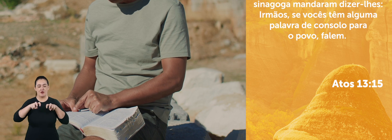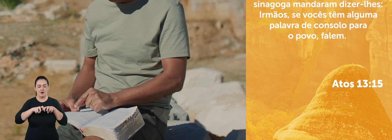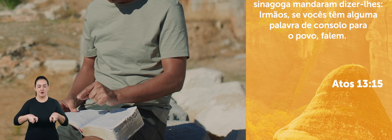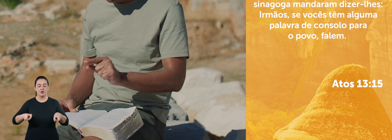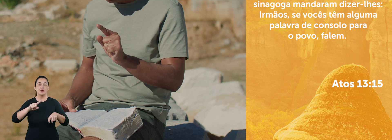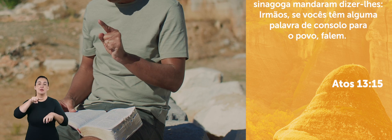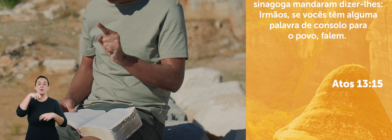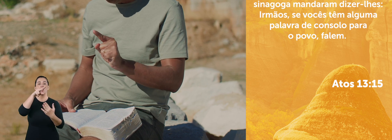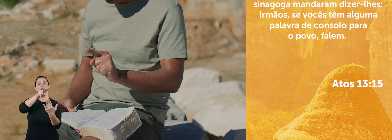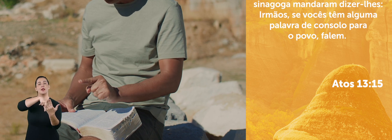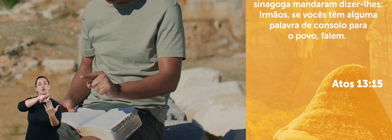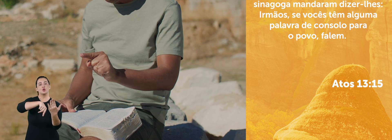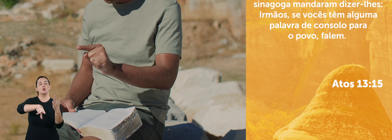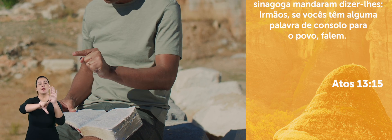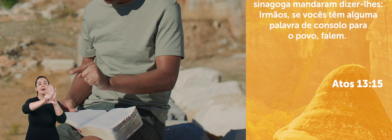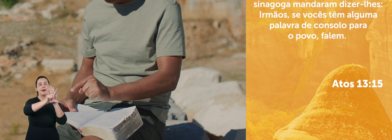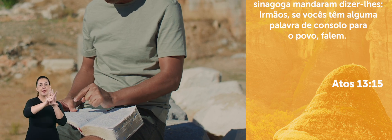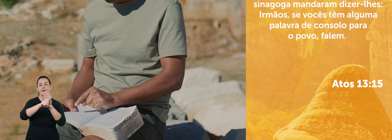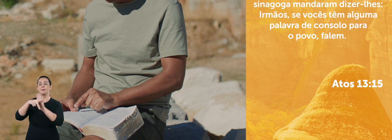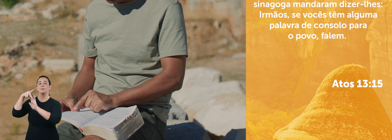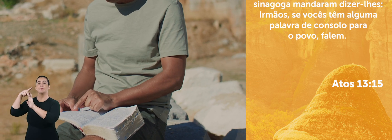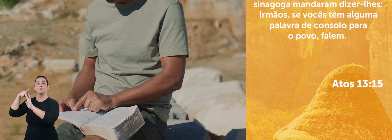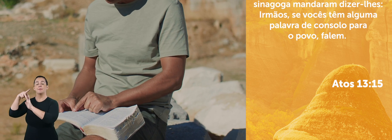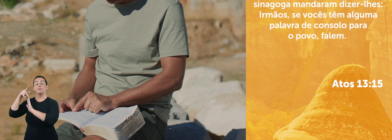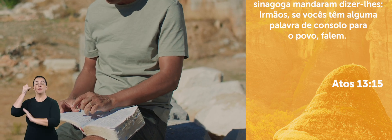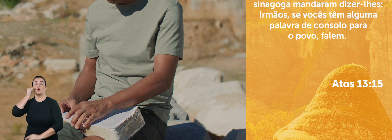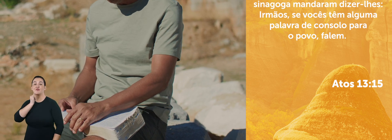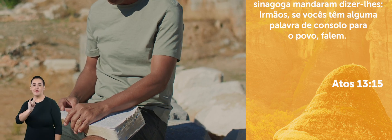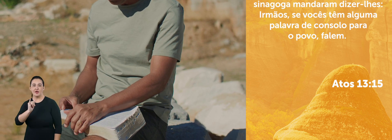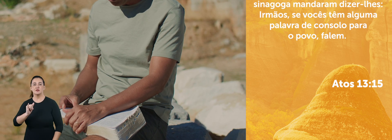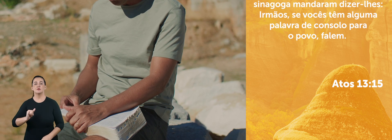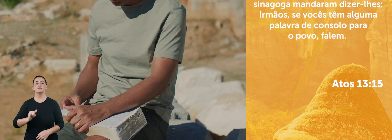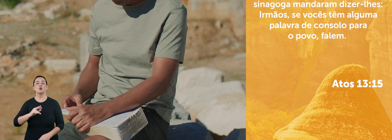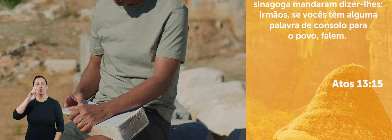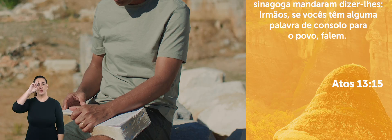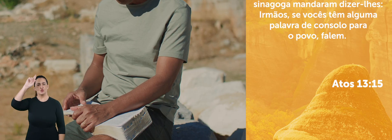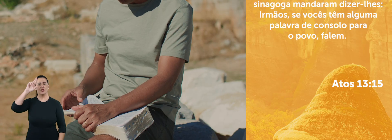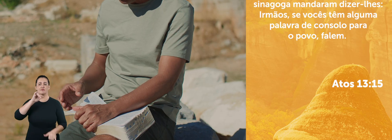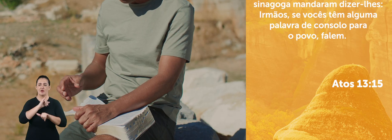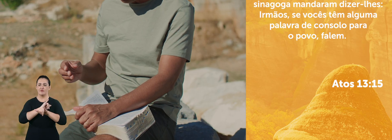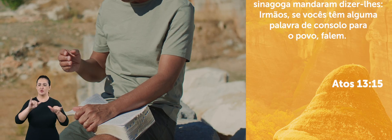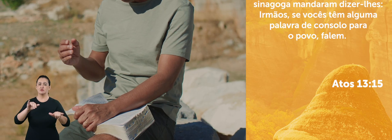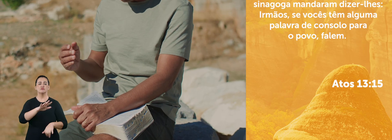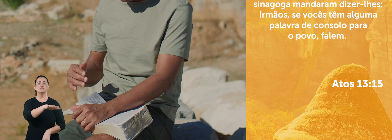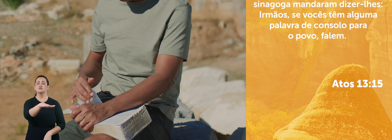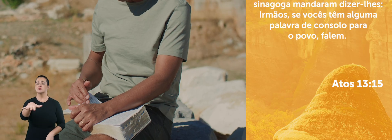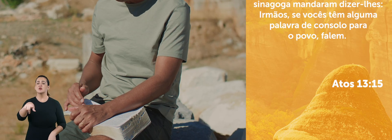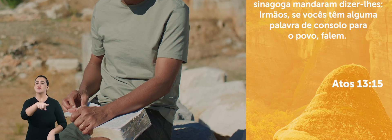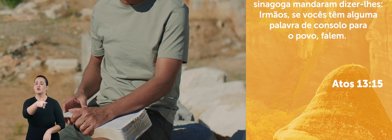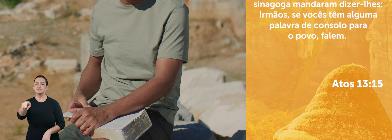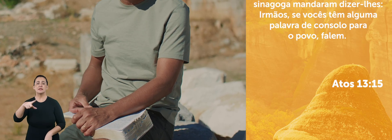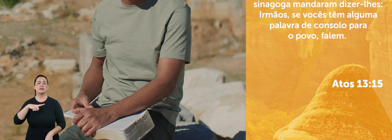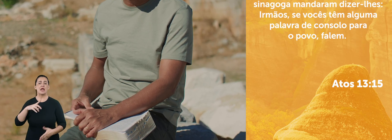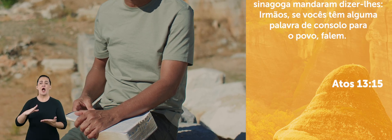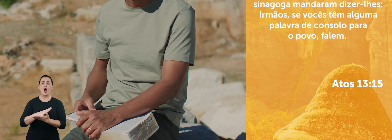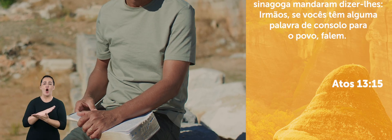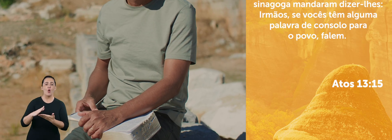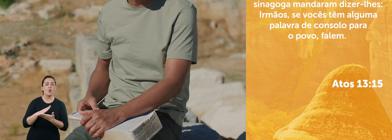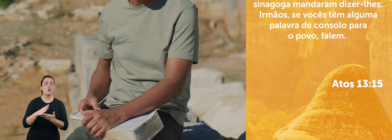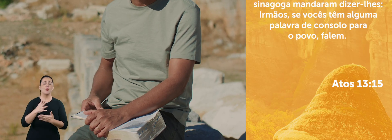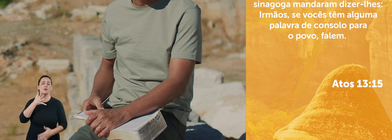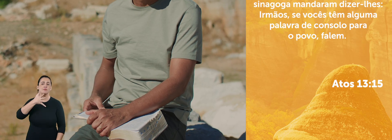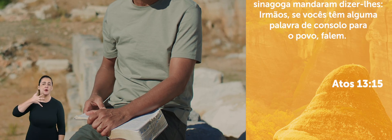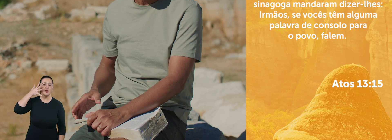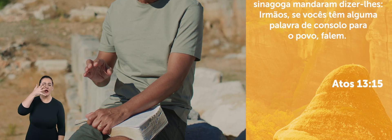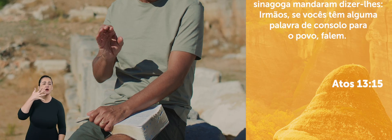lei e dos profetas, os chefes da sinagoga mandaram dizer-lhes: irmãos, se vocês têm alguma palavra de consolo para o povo,